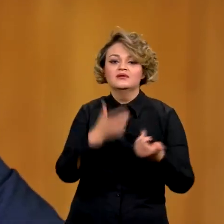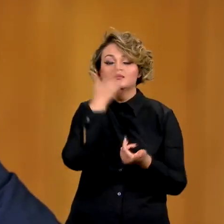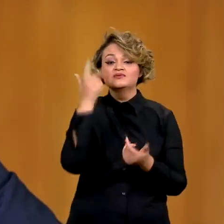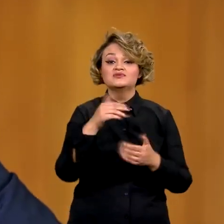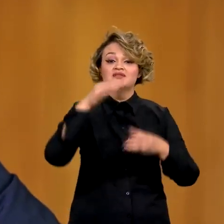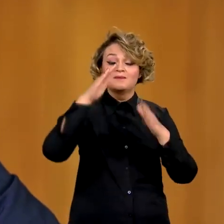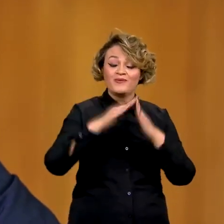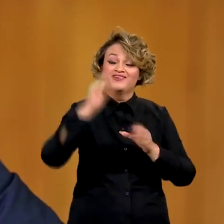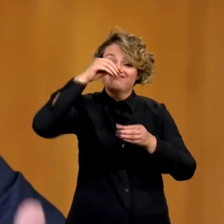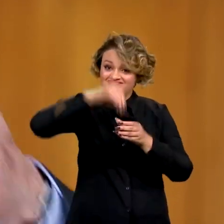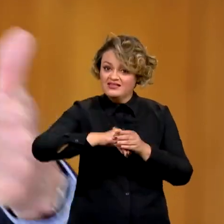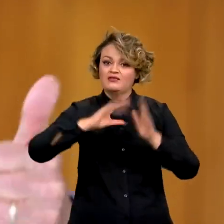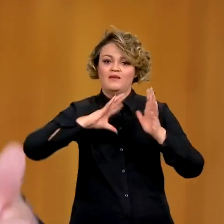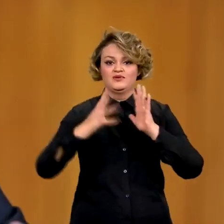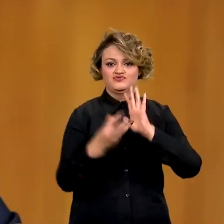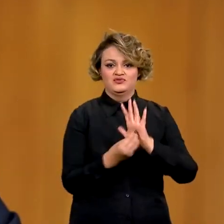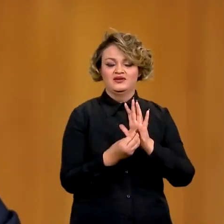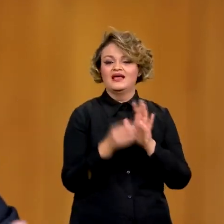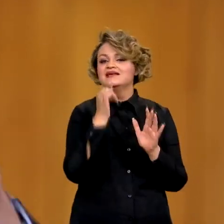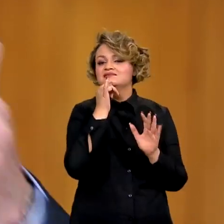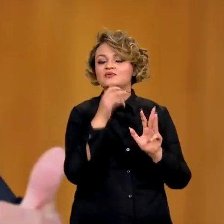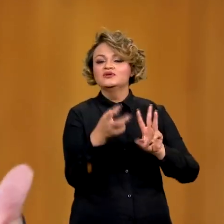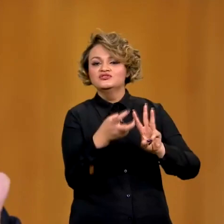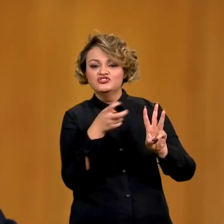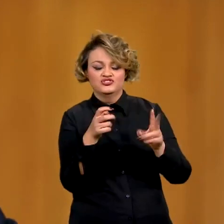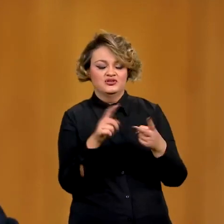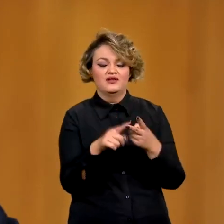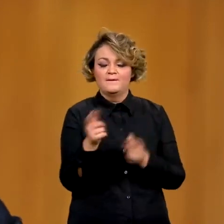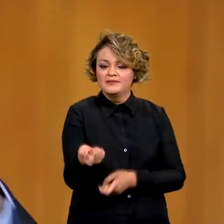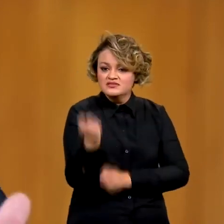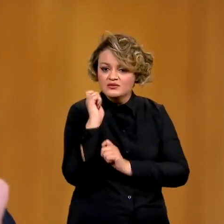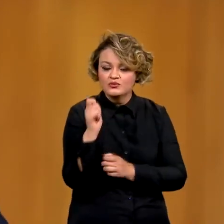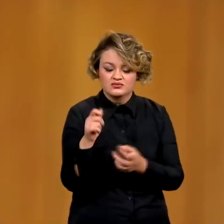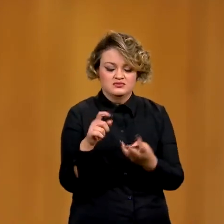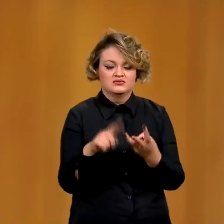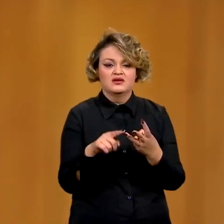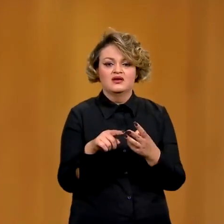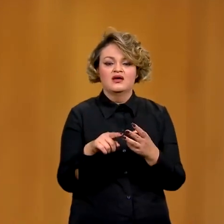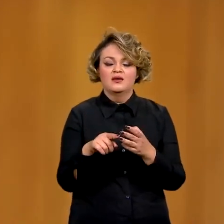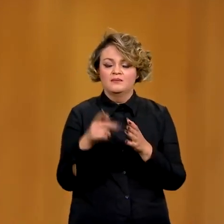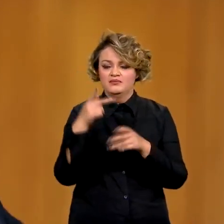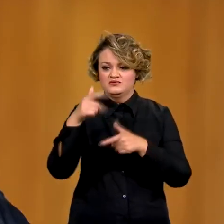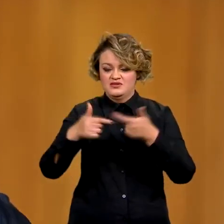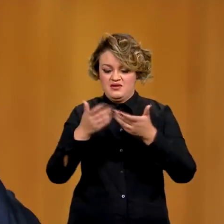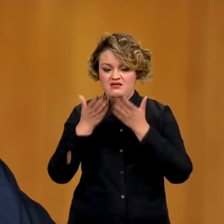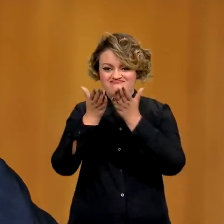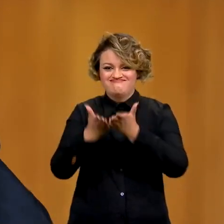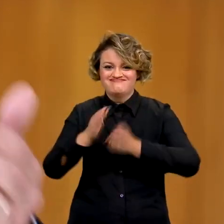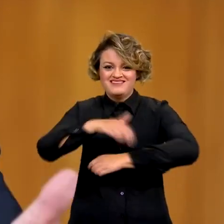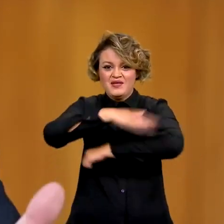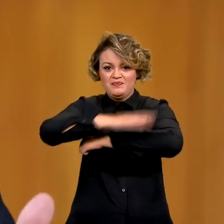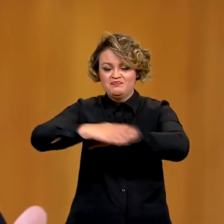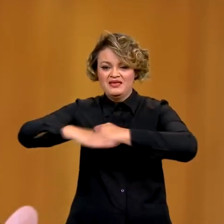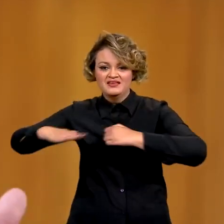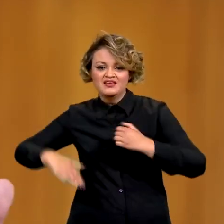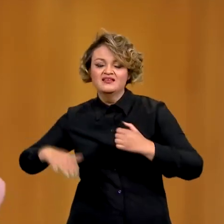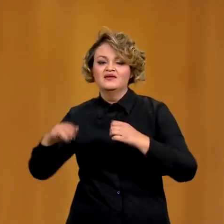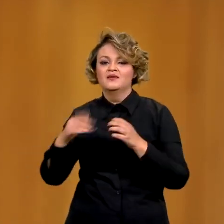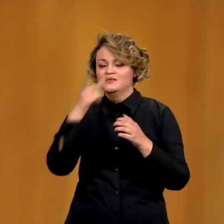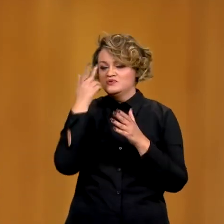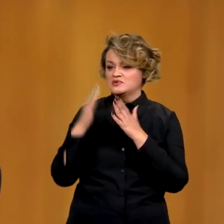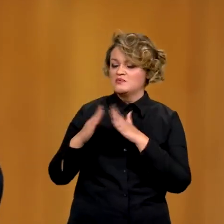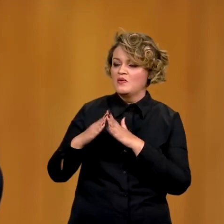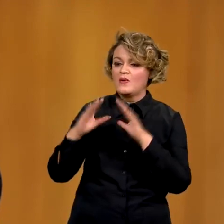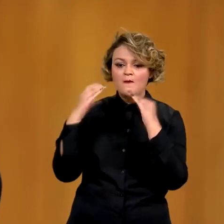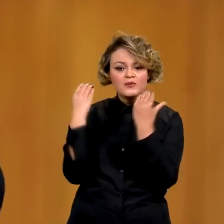que moram na Amazônia os indígenas os pescadores os povos ribeirinhos até mais pessoas que vivem comunidades